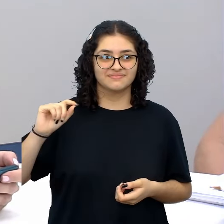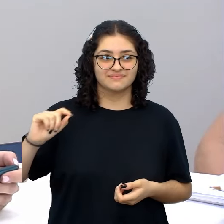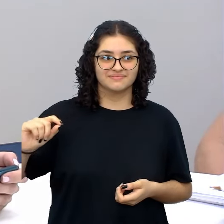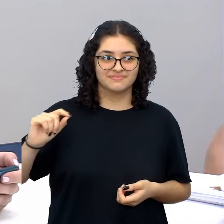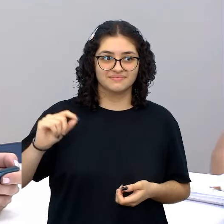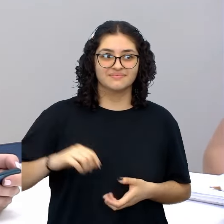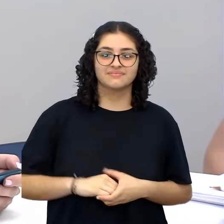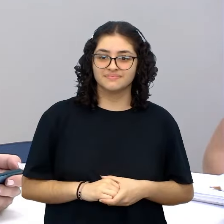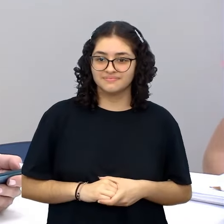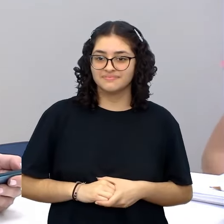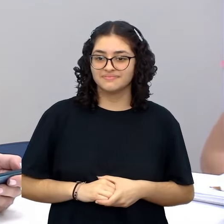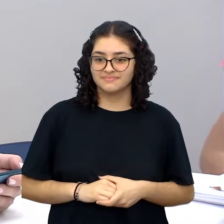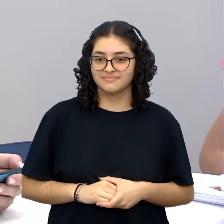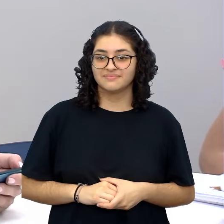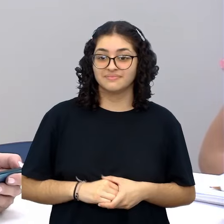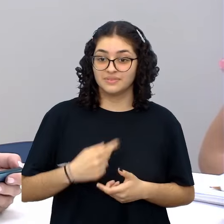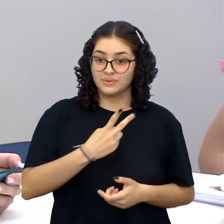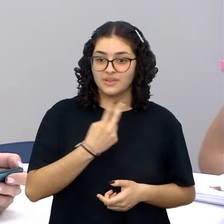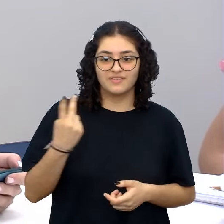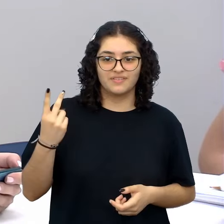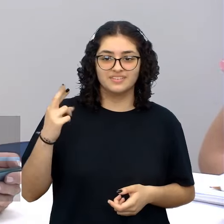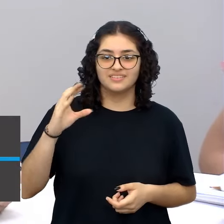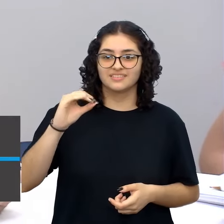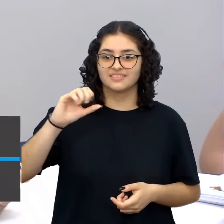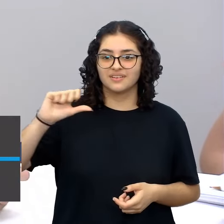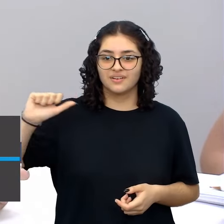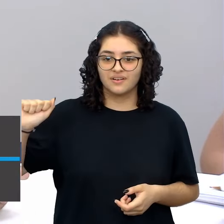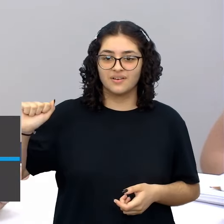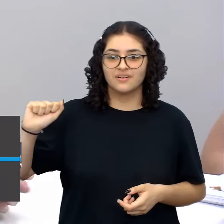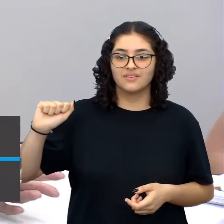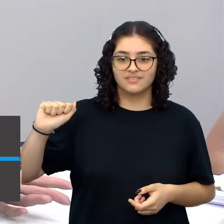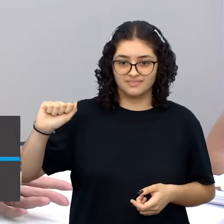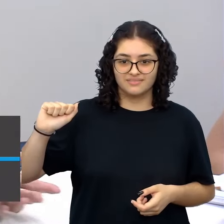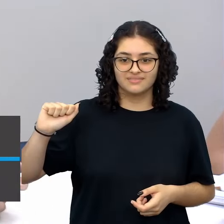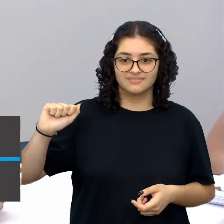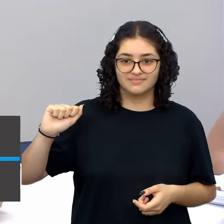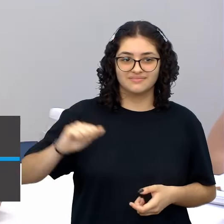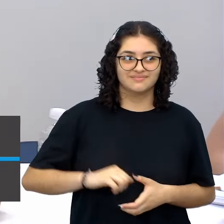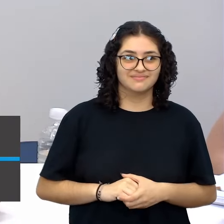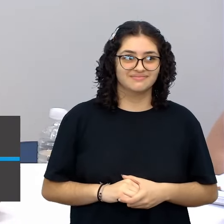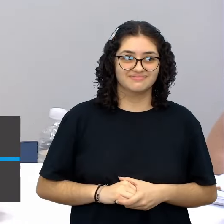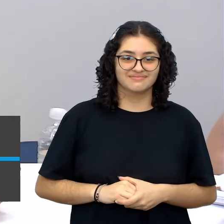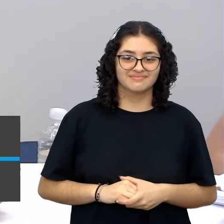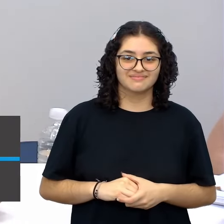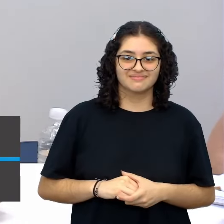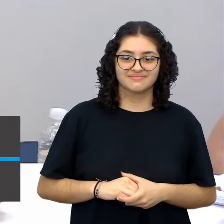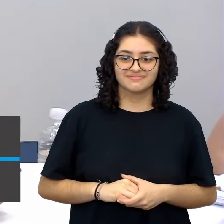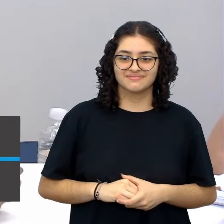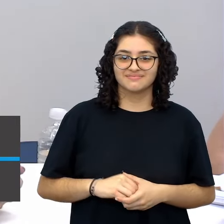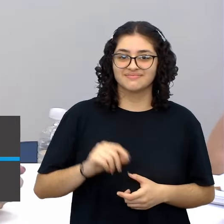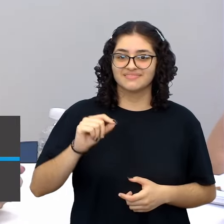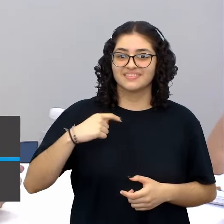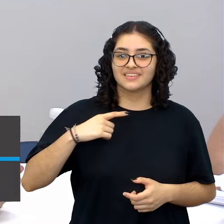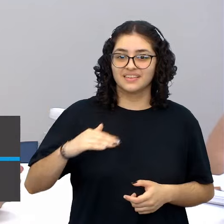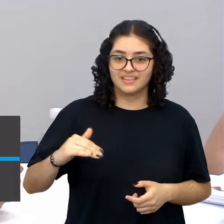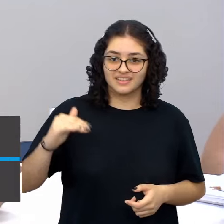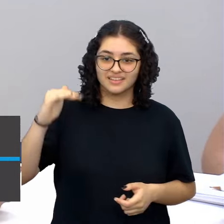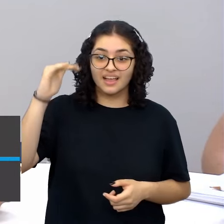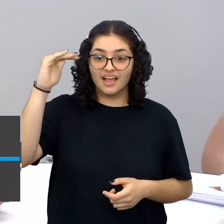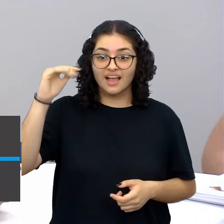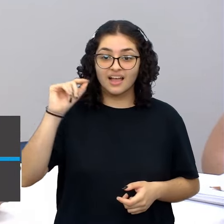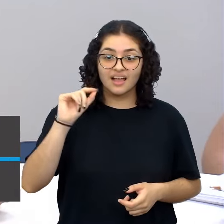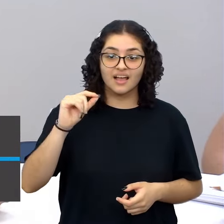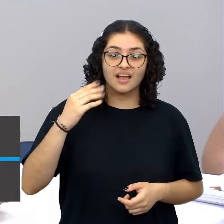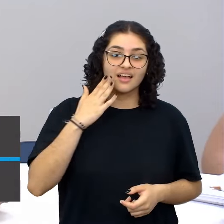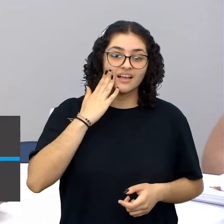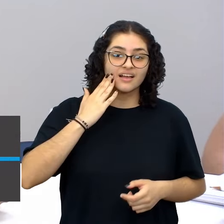anos iniciais. Meu nome é Rosa Lamana, estou formadora EFAP, sou alta, pele clara,